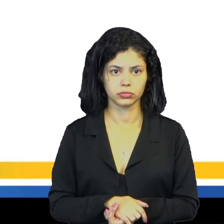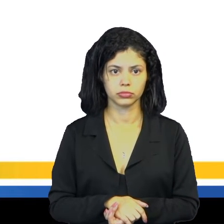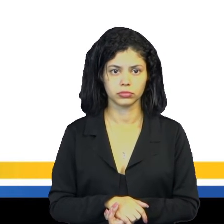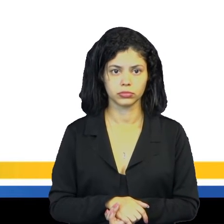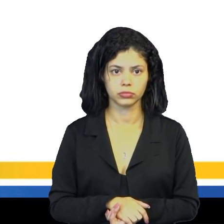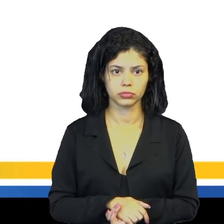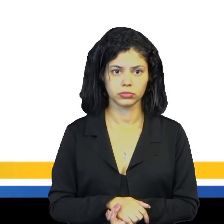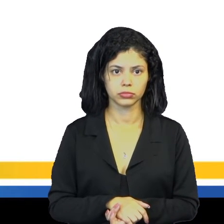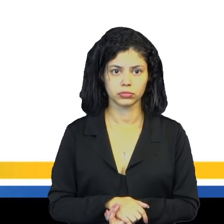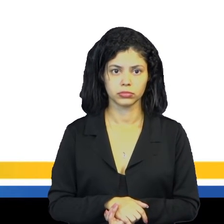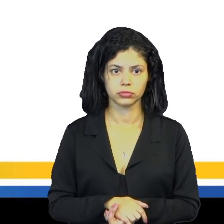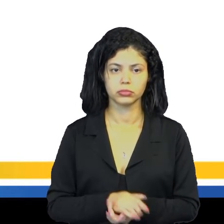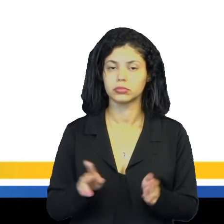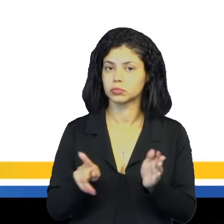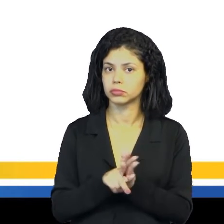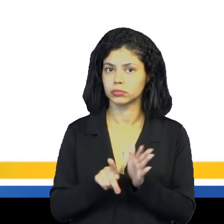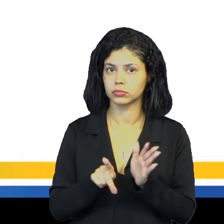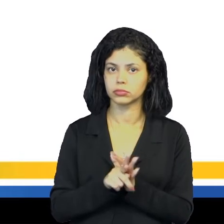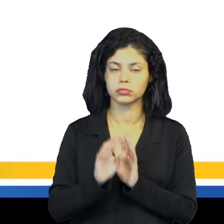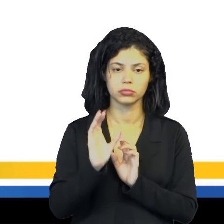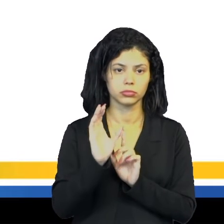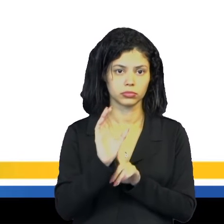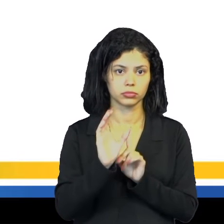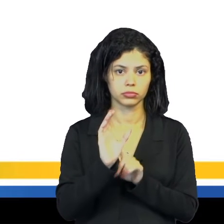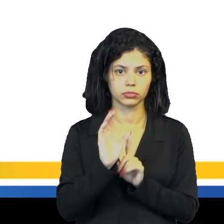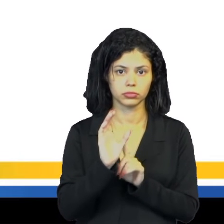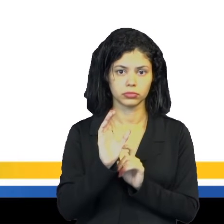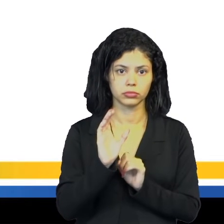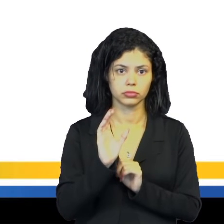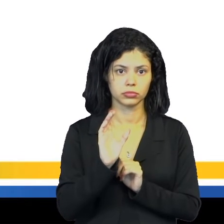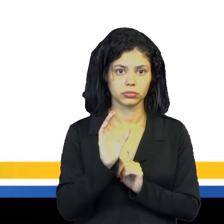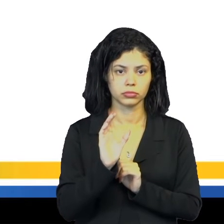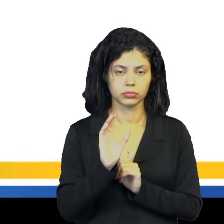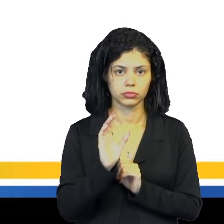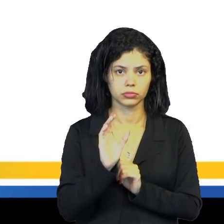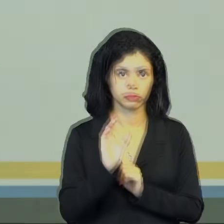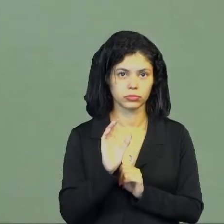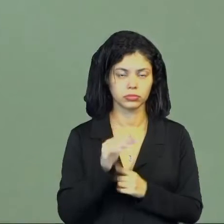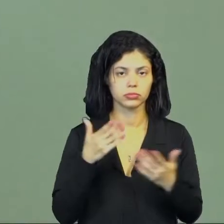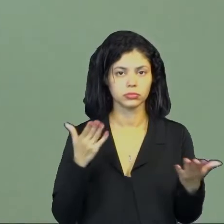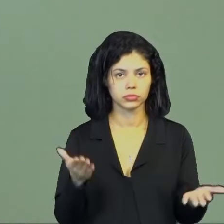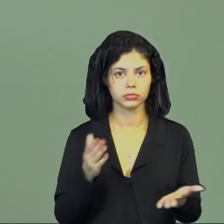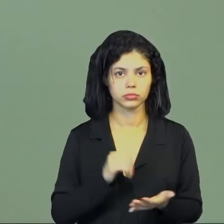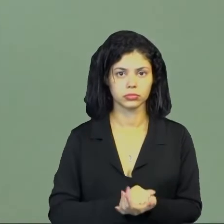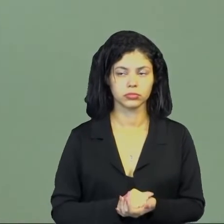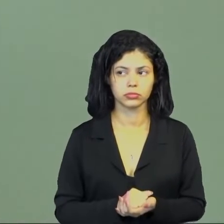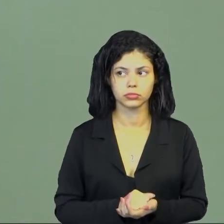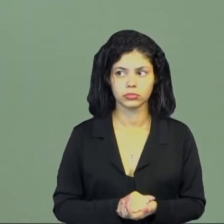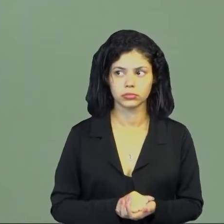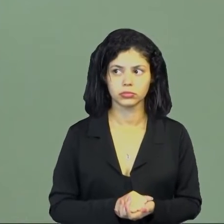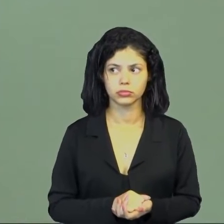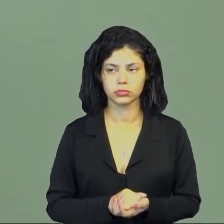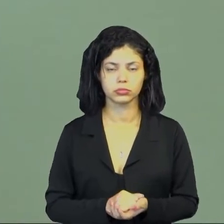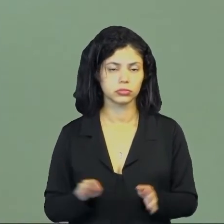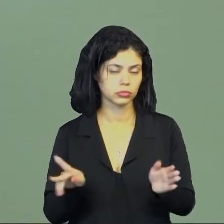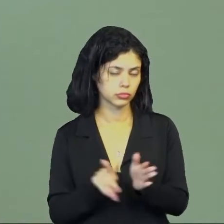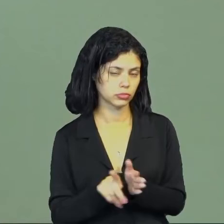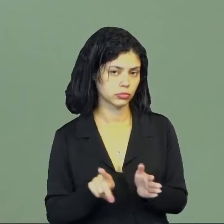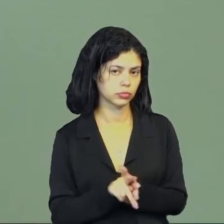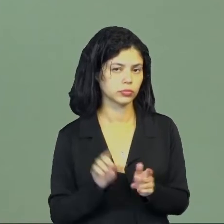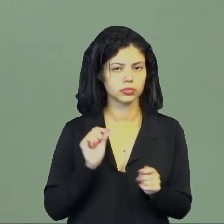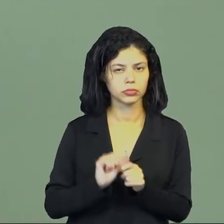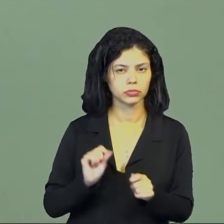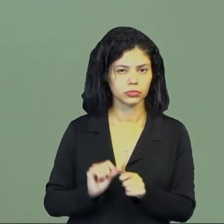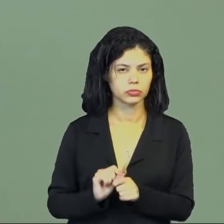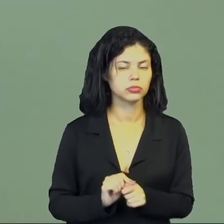Os editores, né, dessa obra, Enciclopédia, são D'Alembert e o Diderot, né? Que é essa obra,